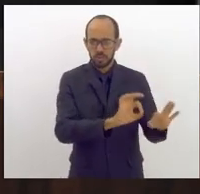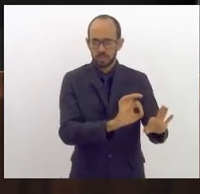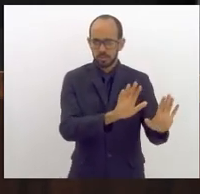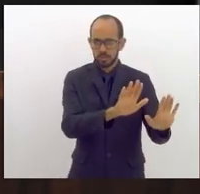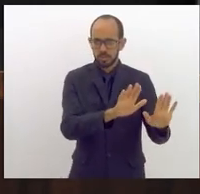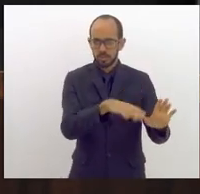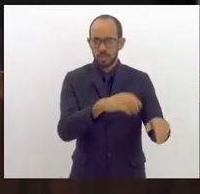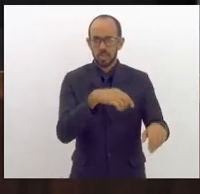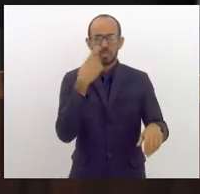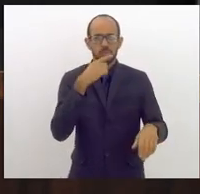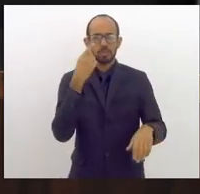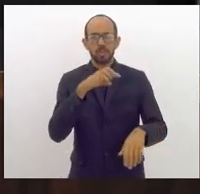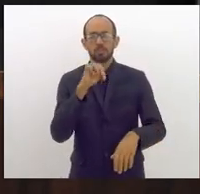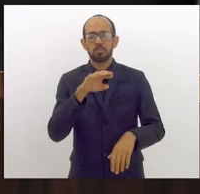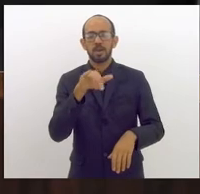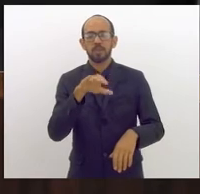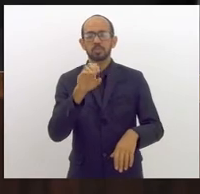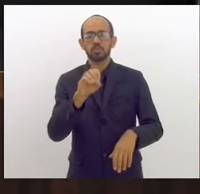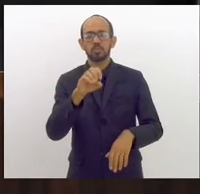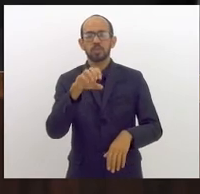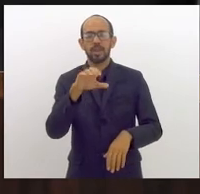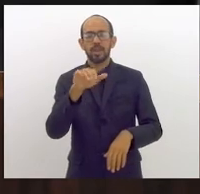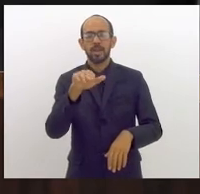Deputado Márcio canela